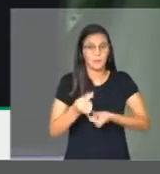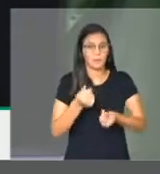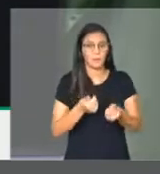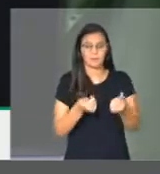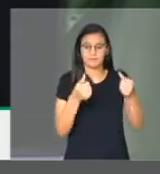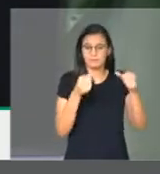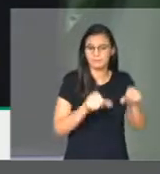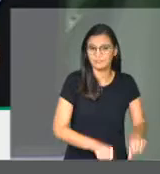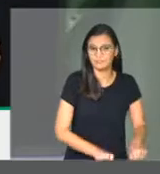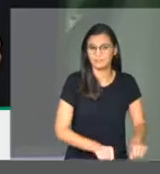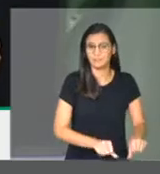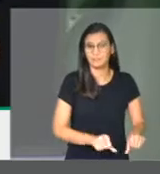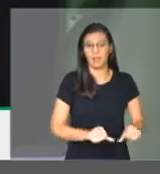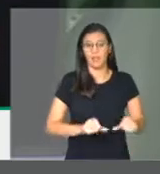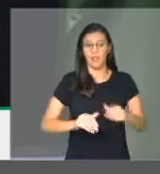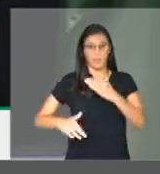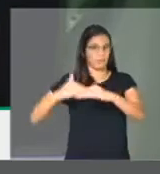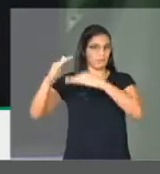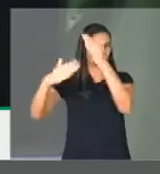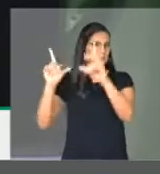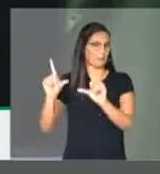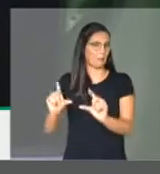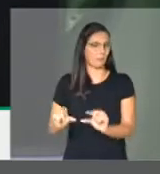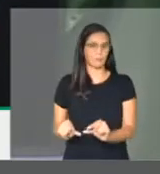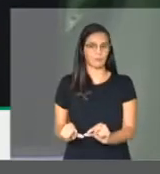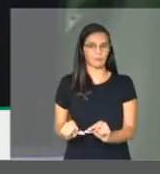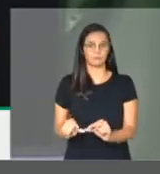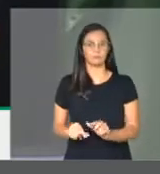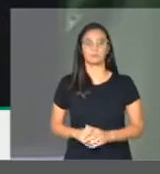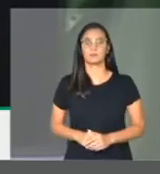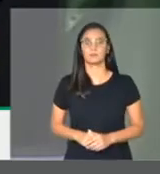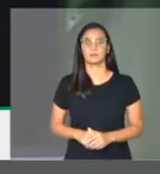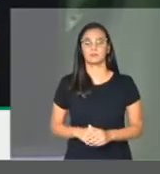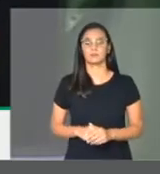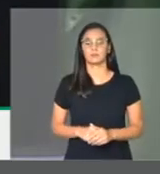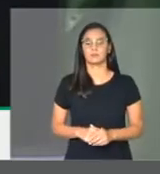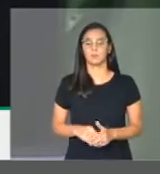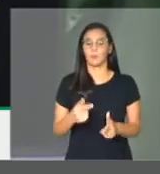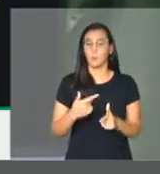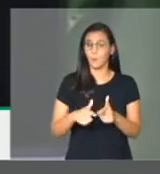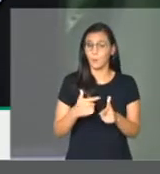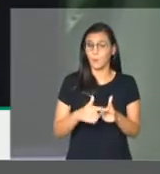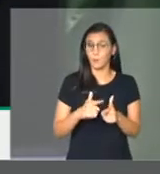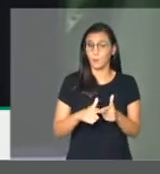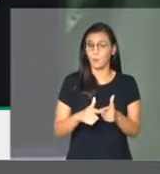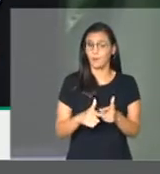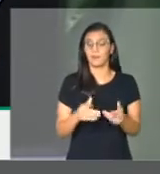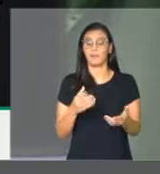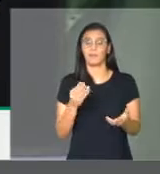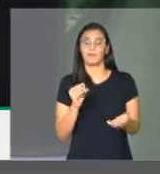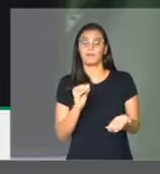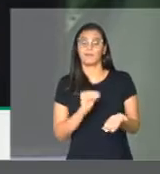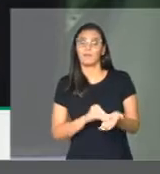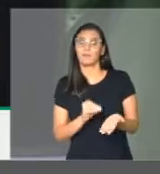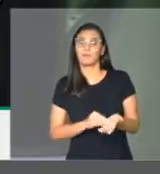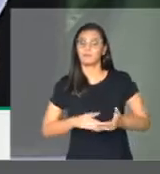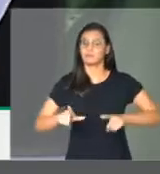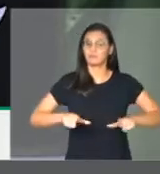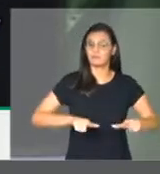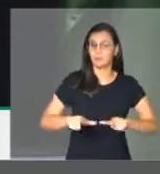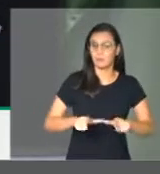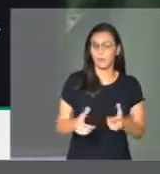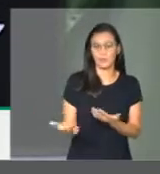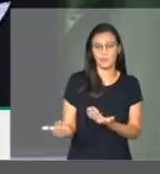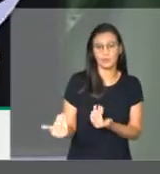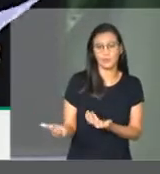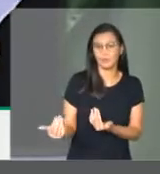recessão, baixo crescimento e um legado trágico de milhões de desempregados, boa parte de jovens, com